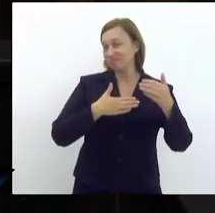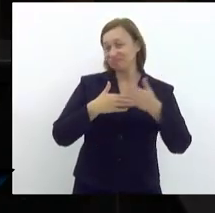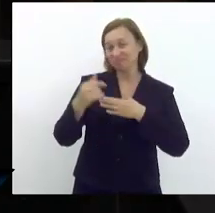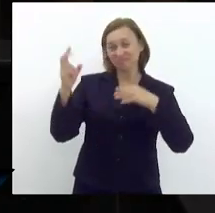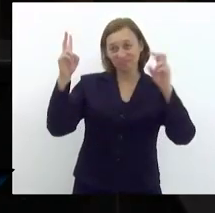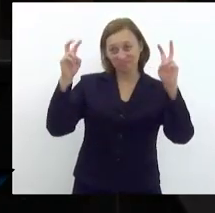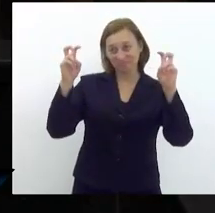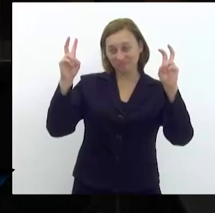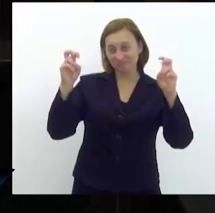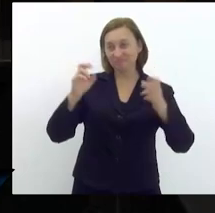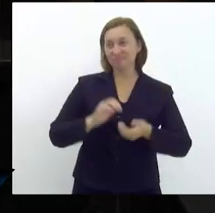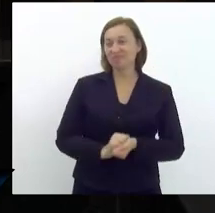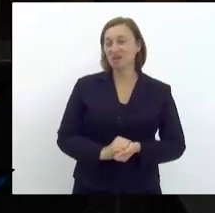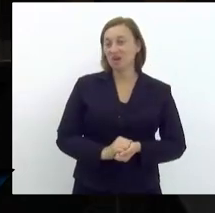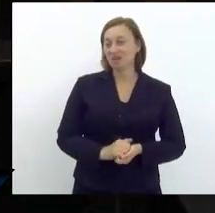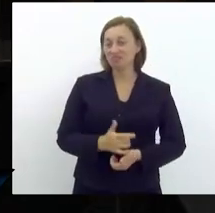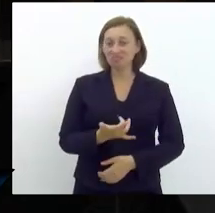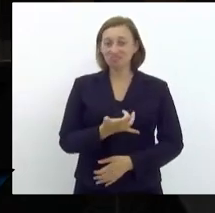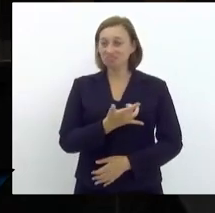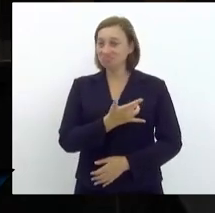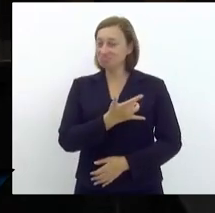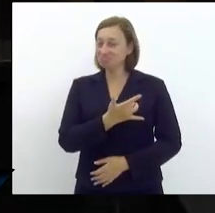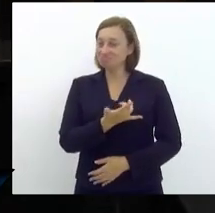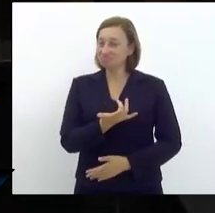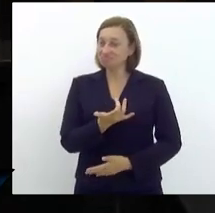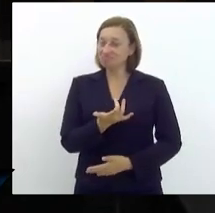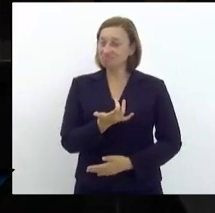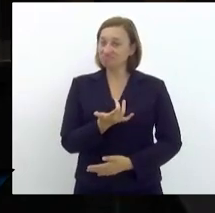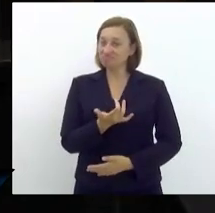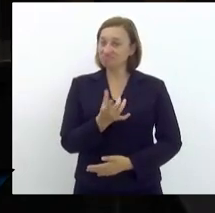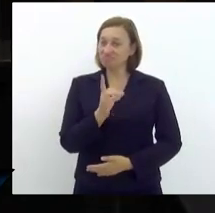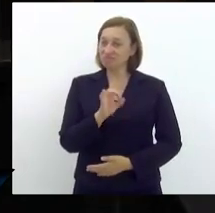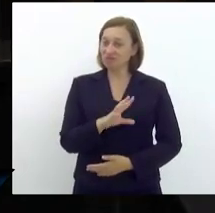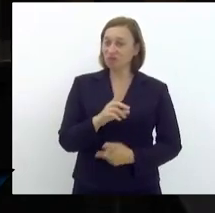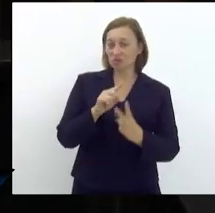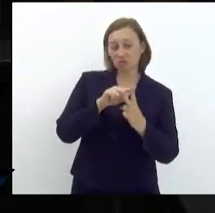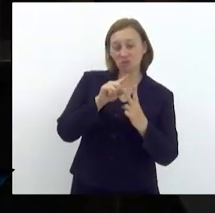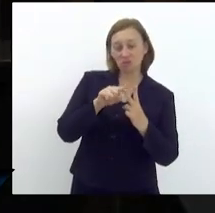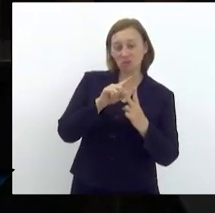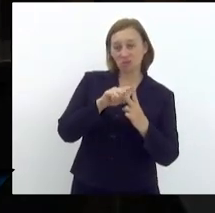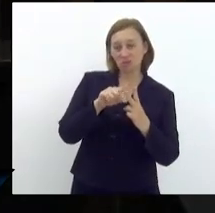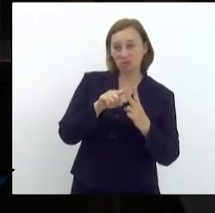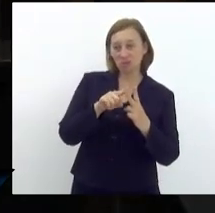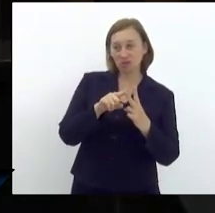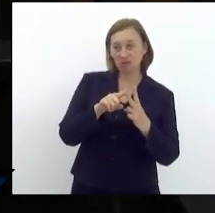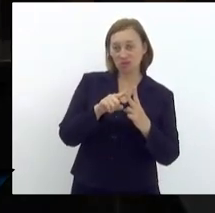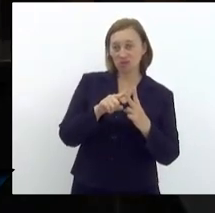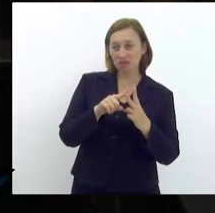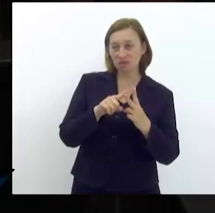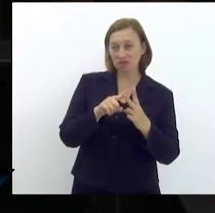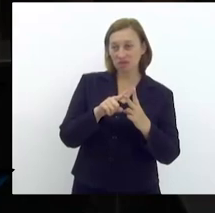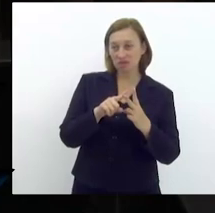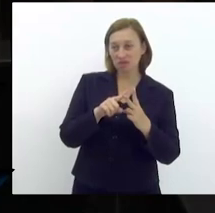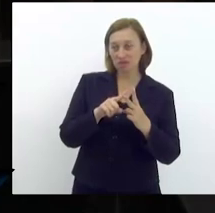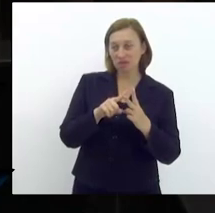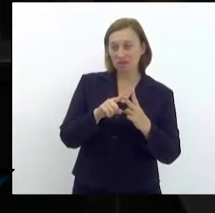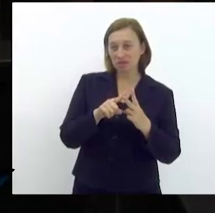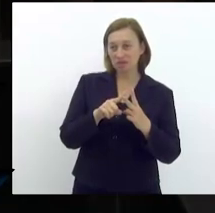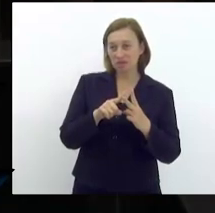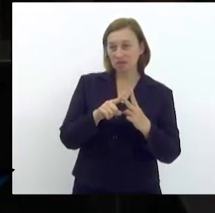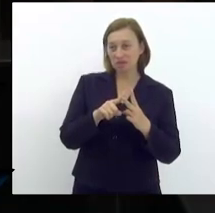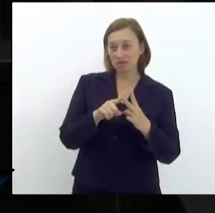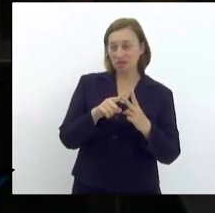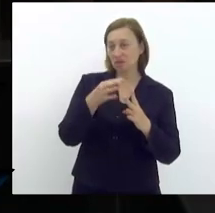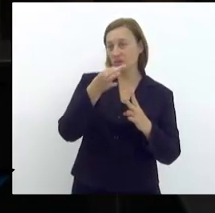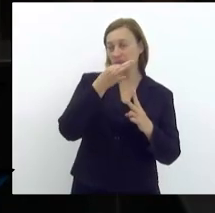não tem apenas duas versões aversão dita